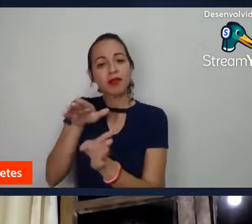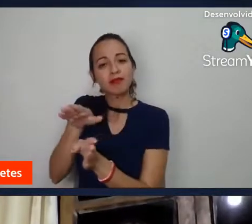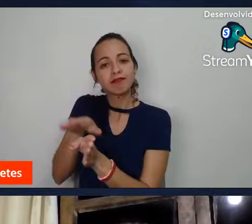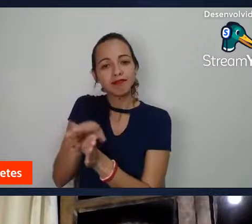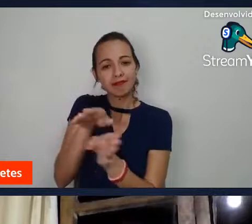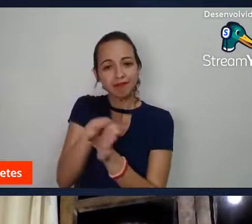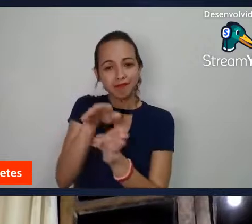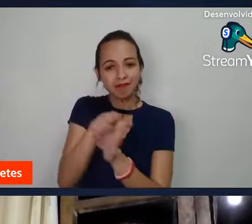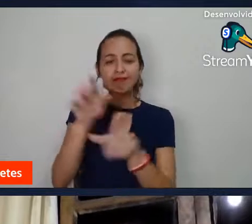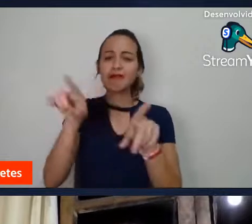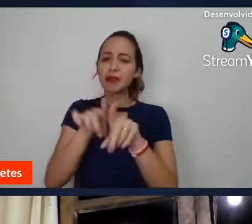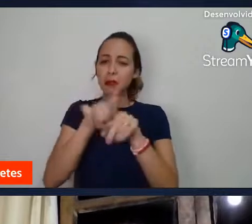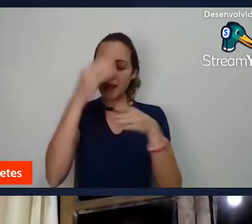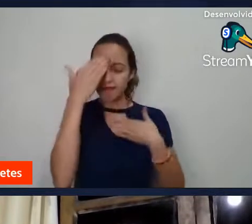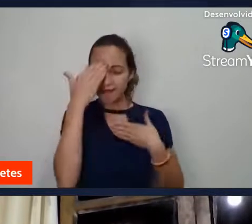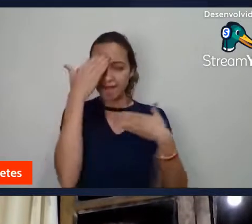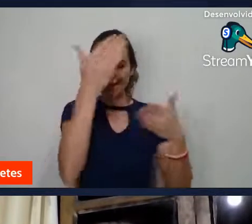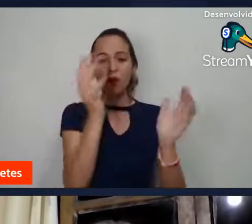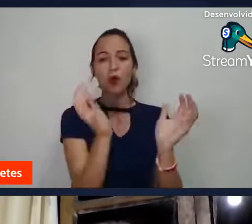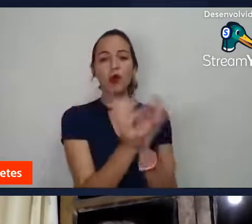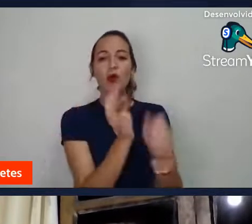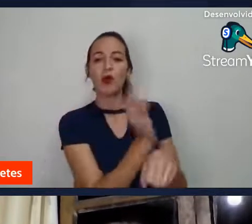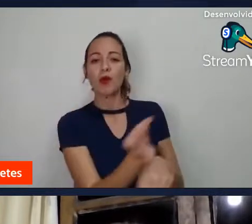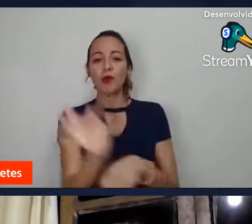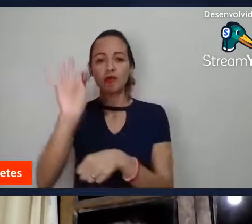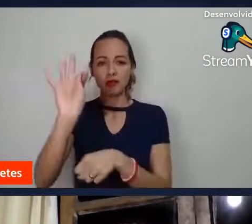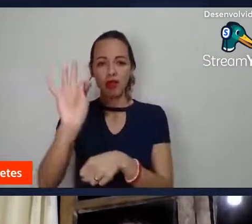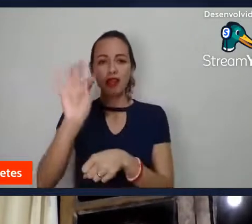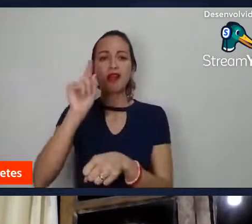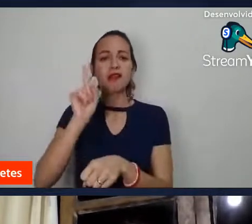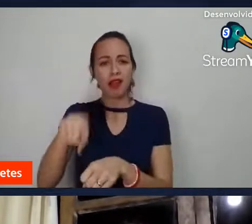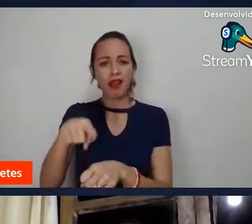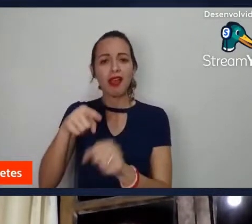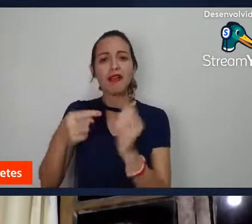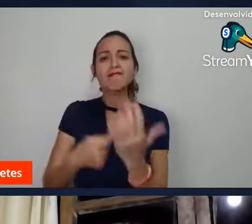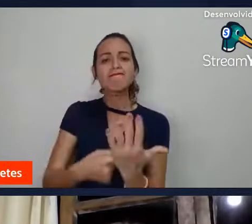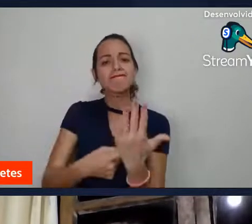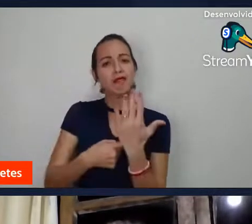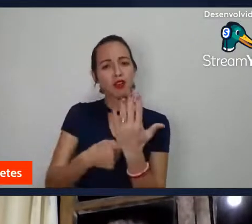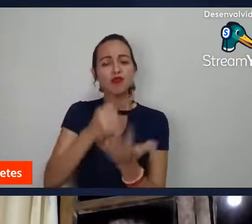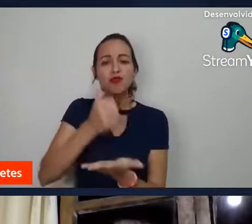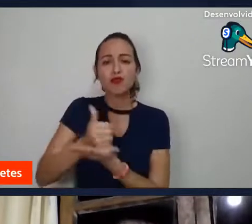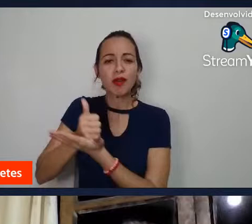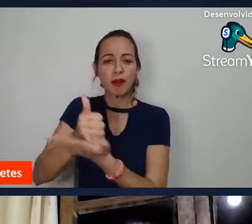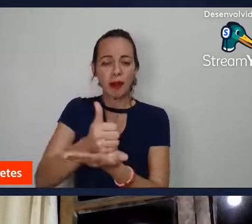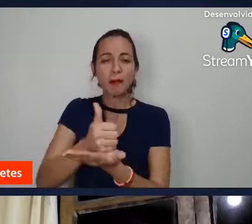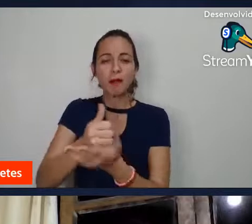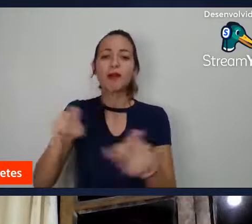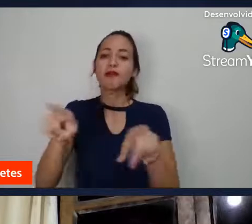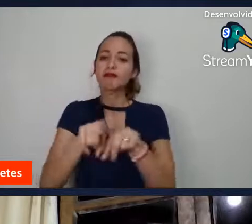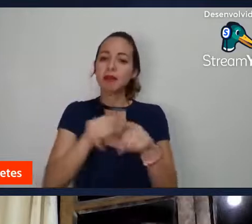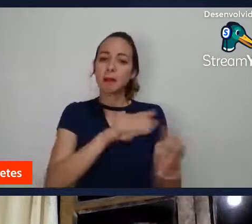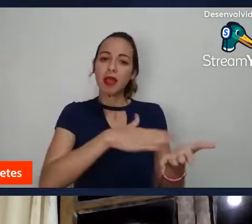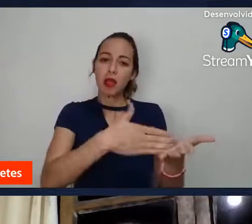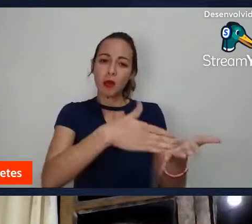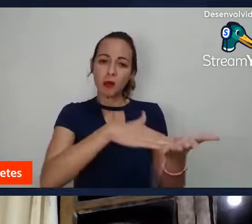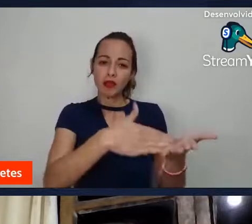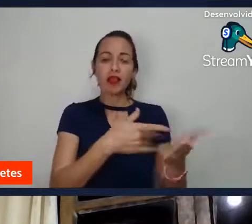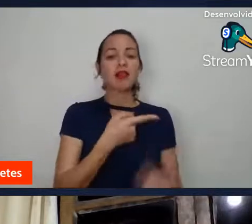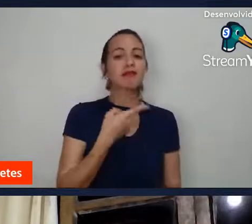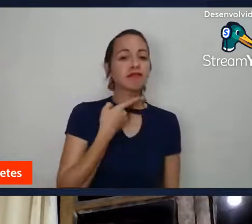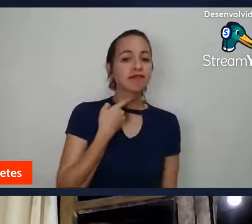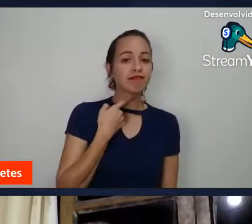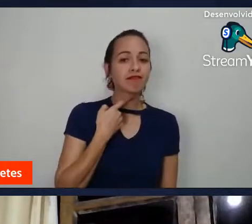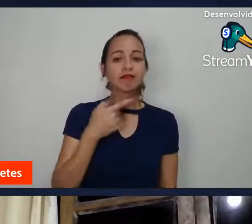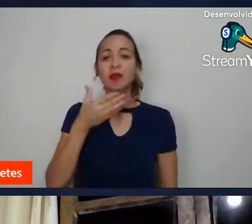parte técnica por essa ajuda, e bem como os intérpretes Daniela e